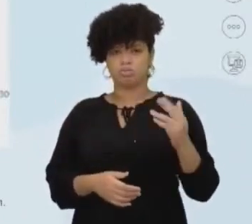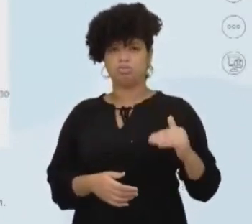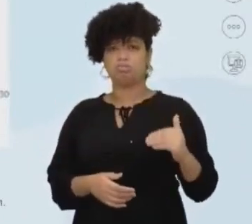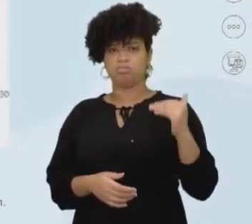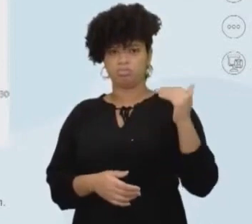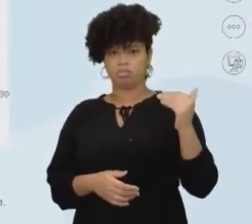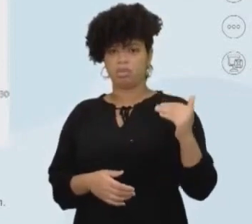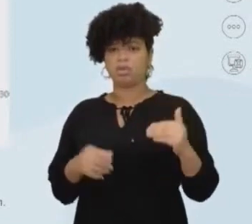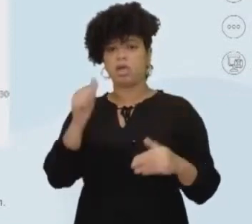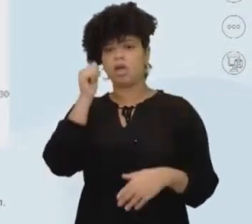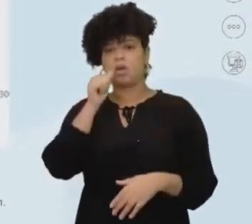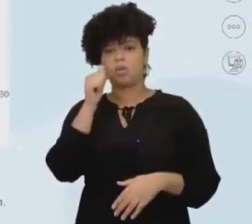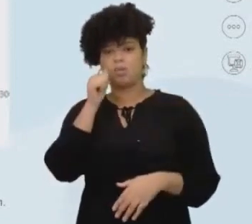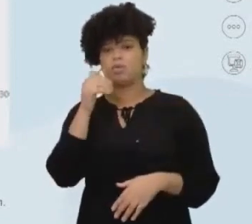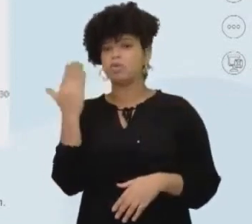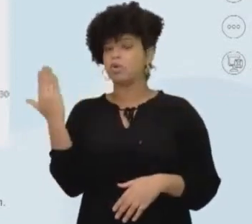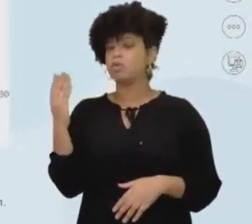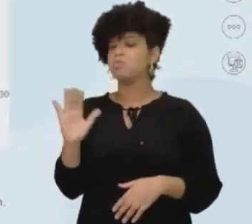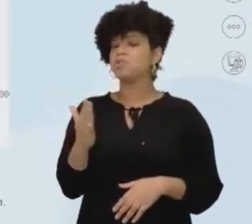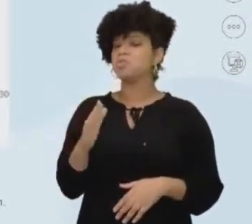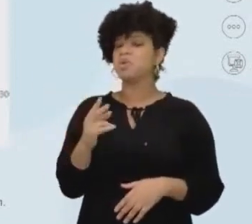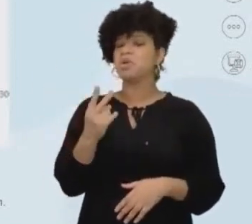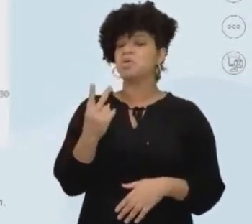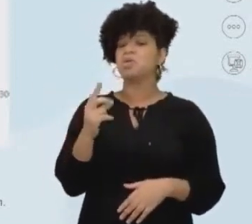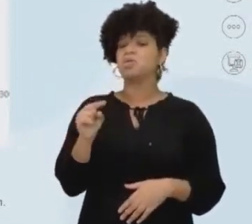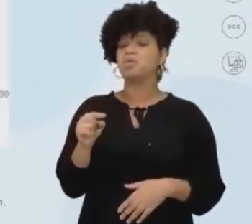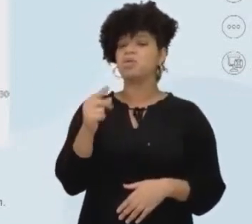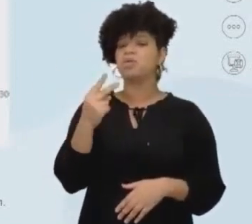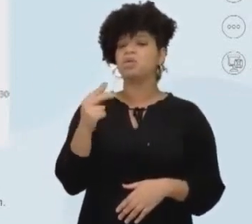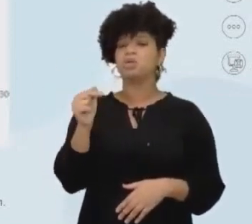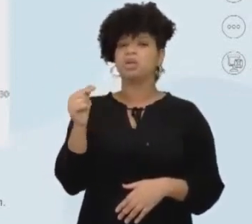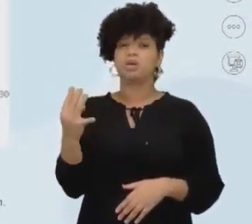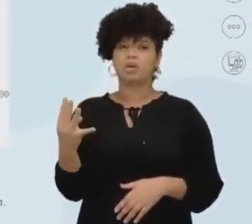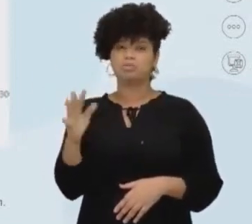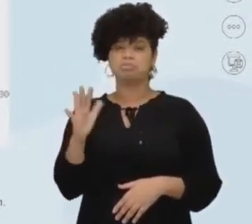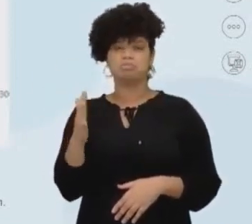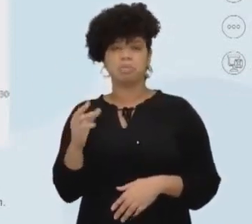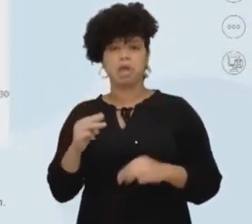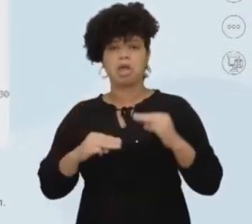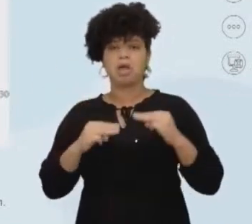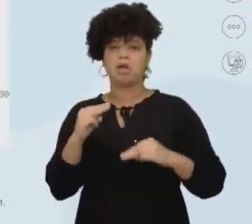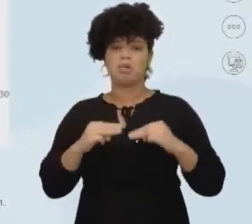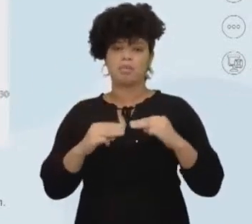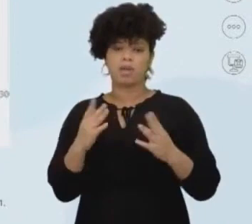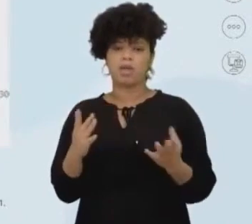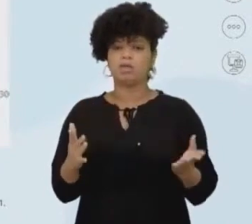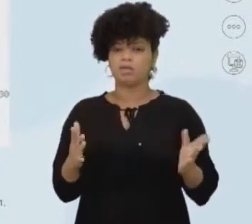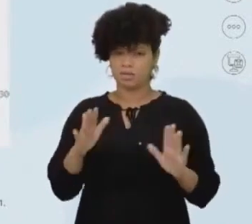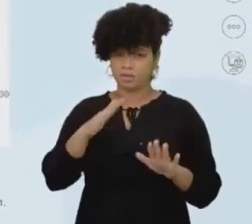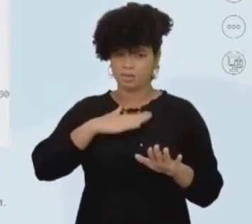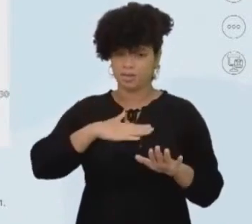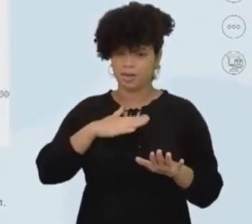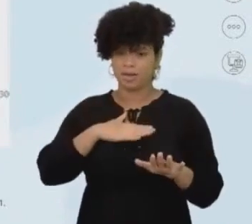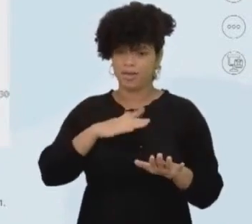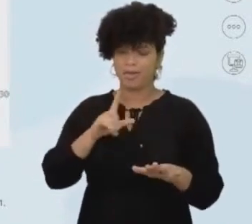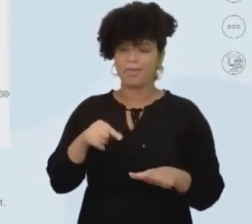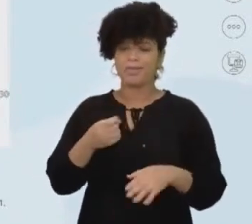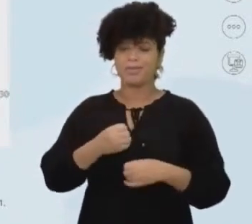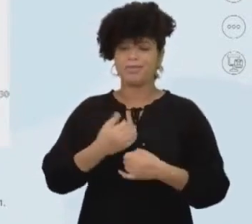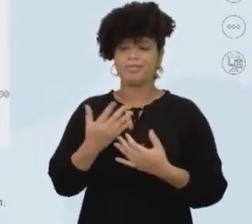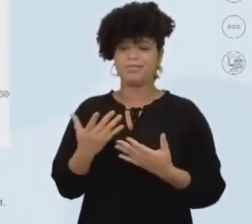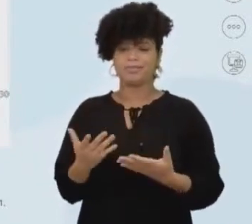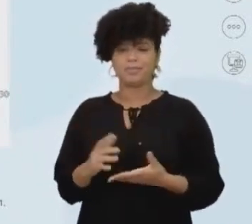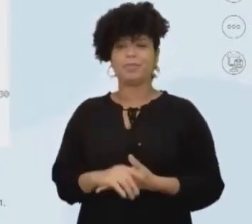e as mulheres recebem em torno de 2.274 reais não chora Calma que saudade de